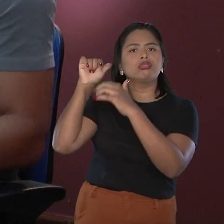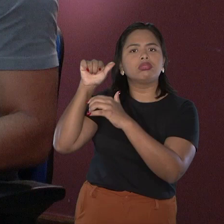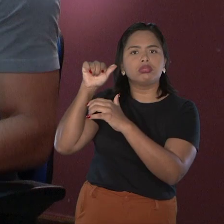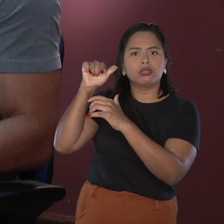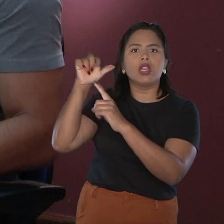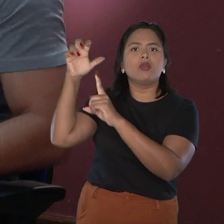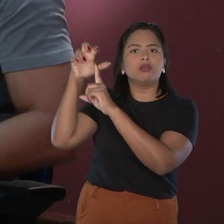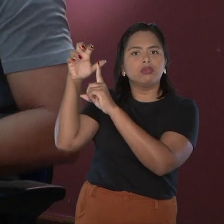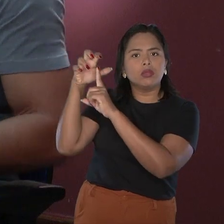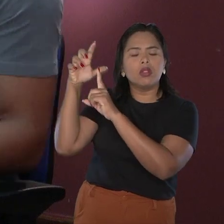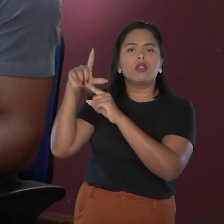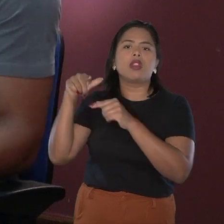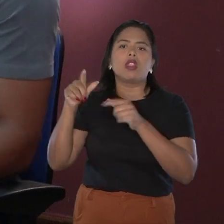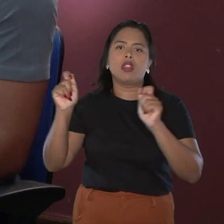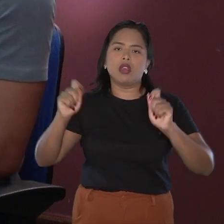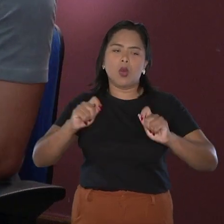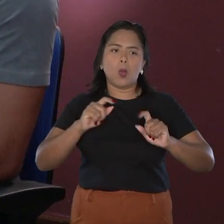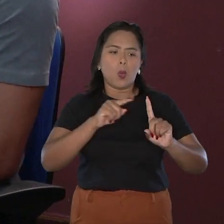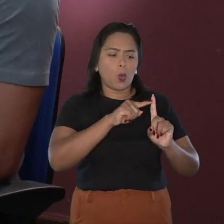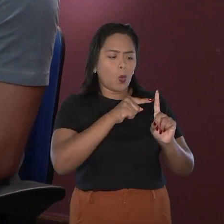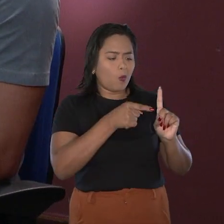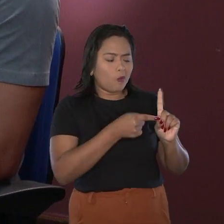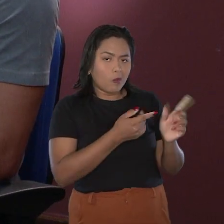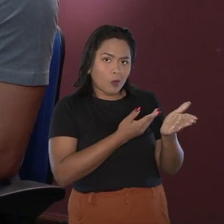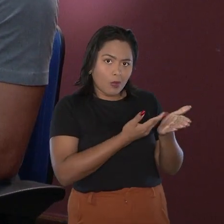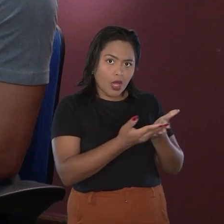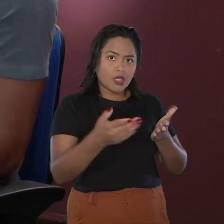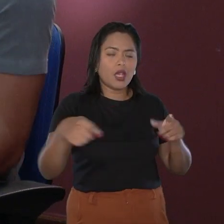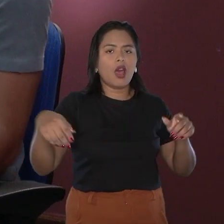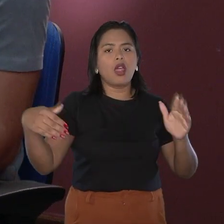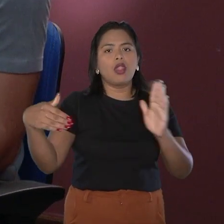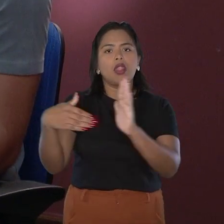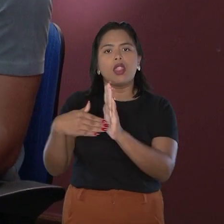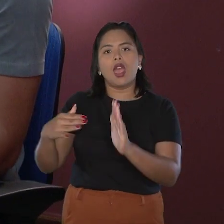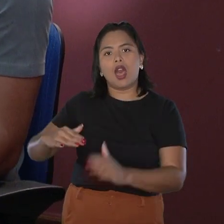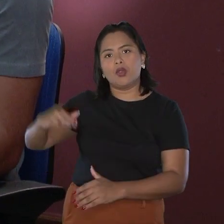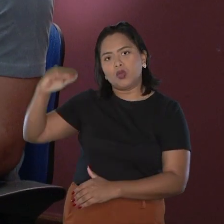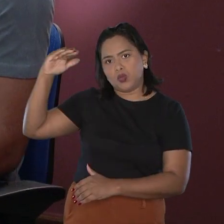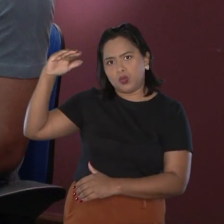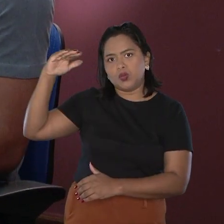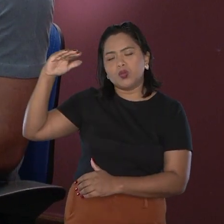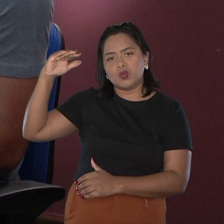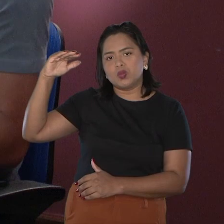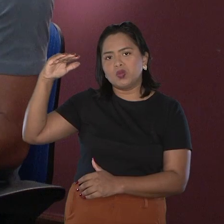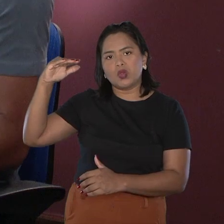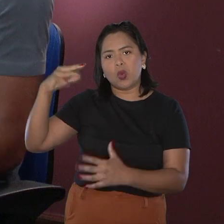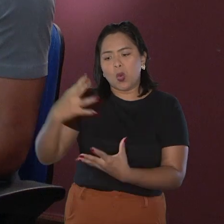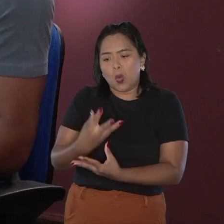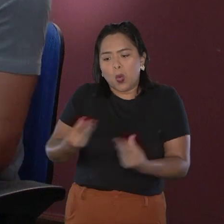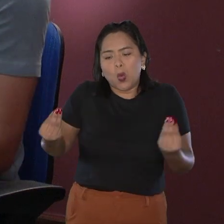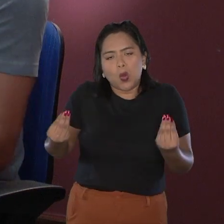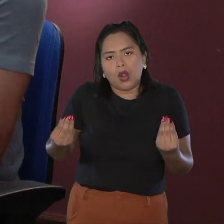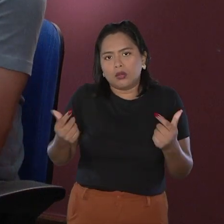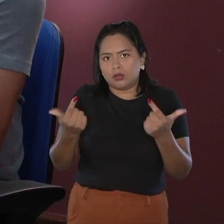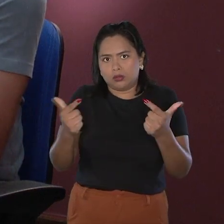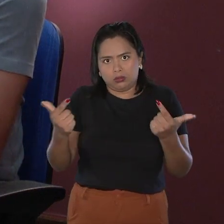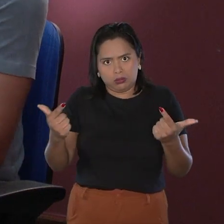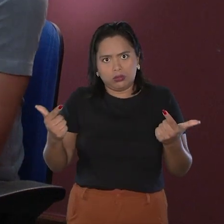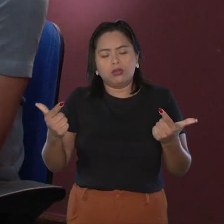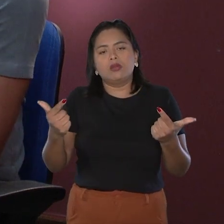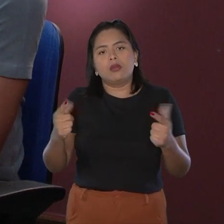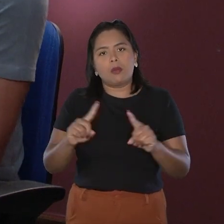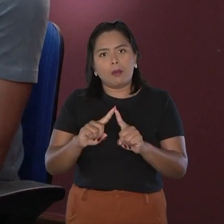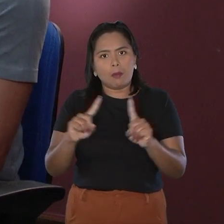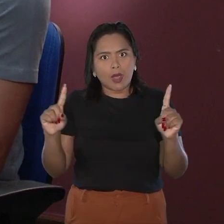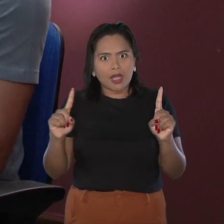pode acontecer desde a gestação até a fase adulta e não tem cura Então mas ainda não temos nada efetivo